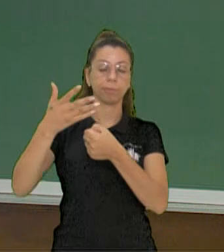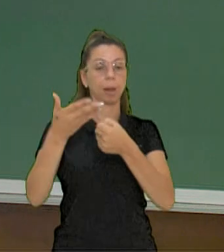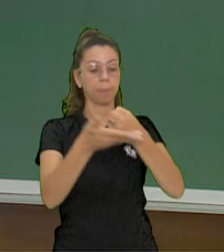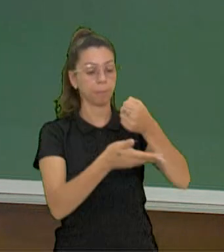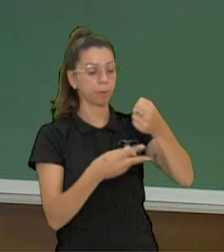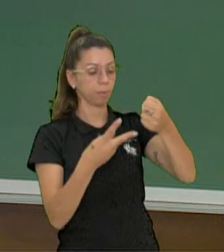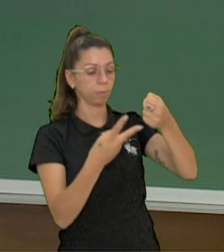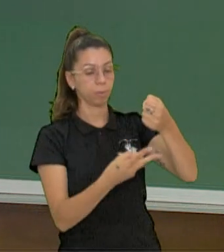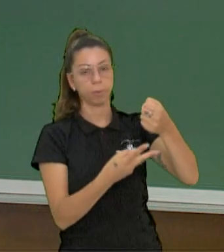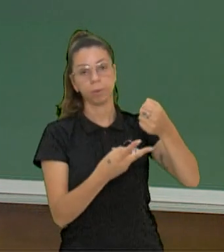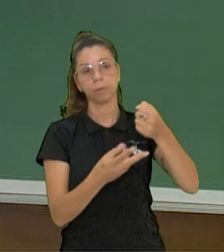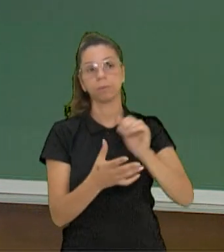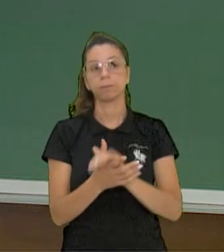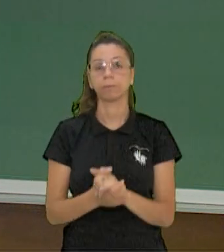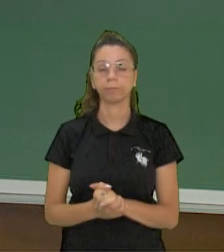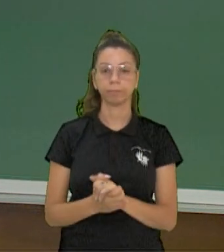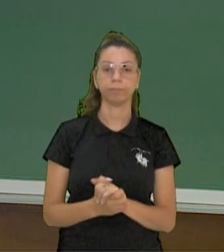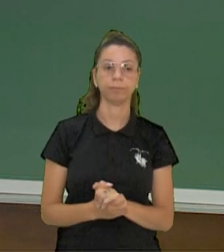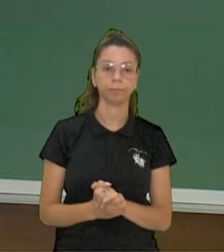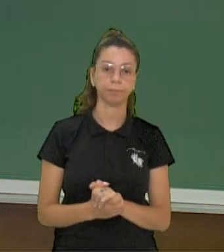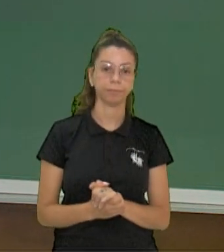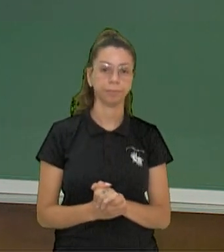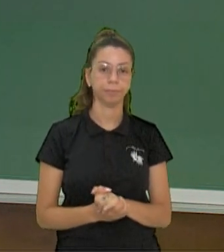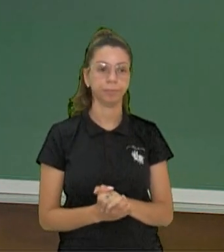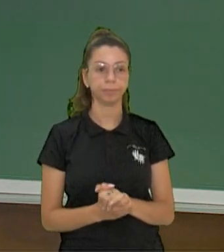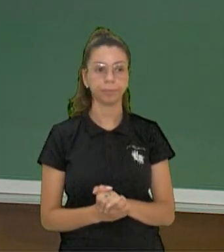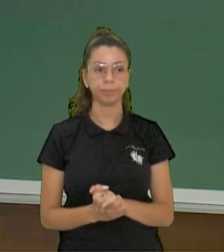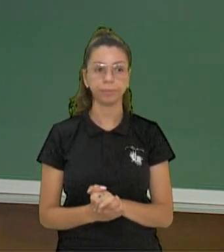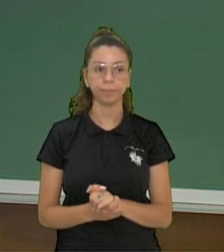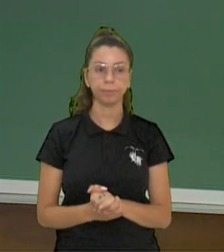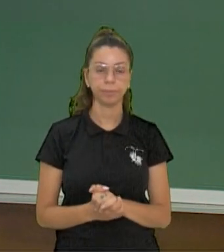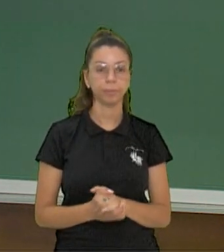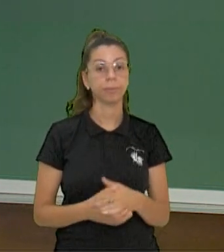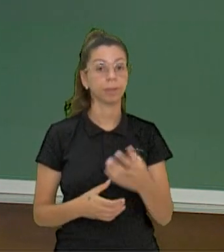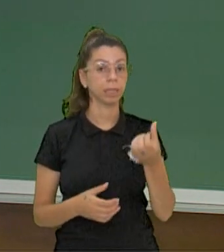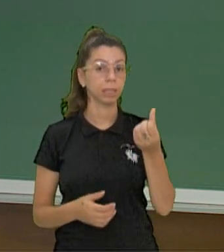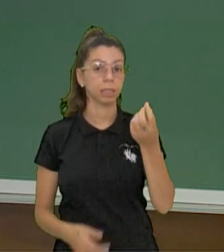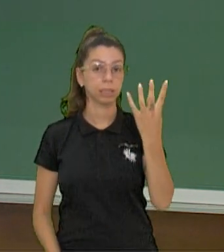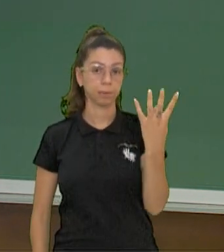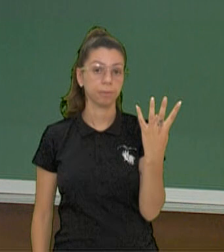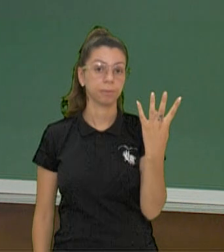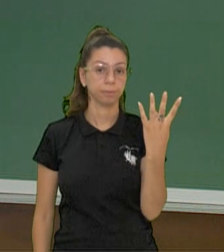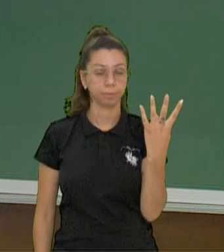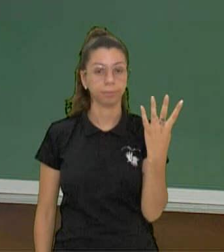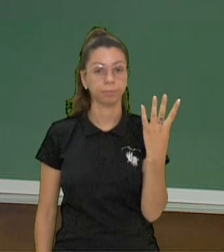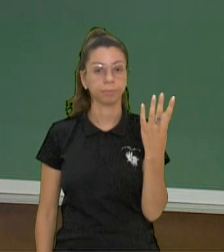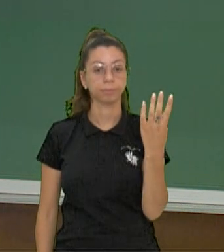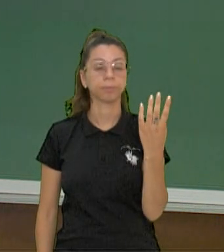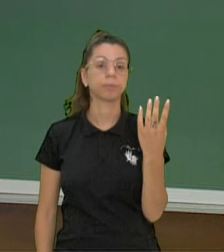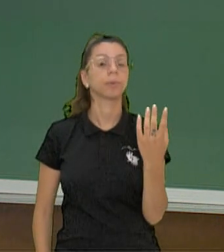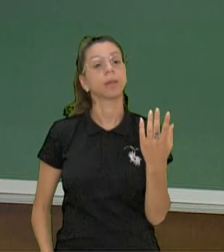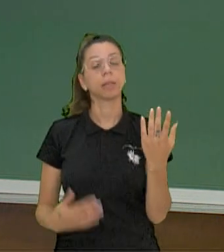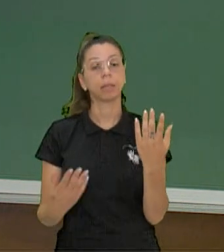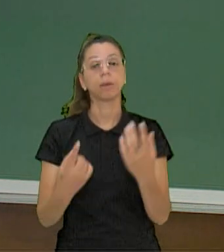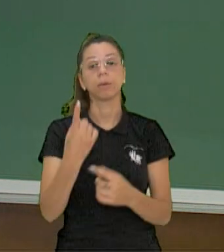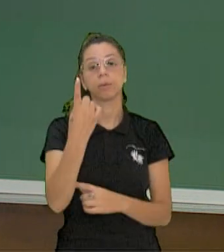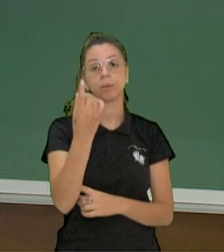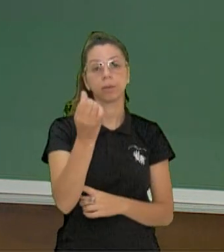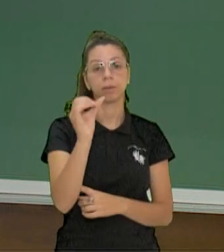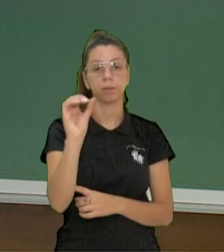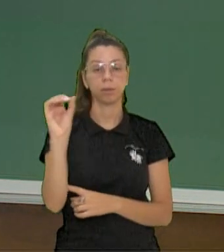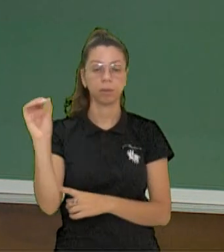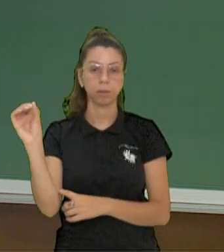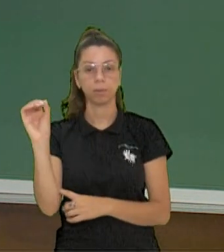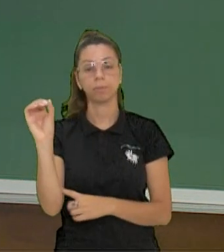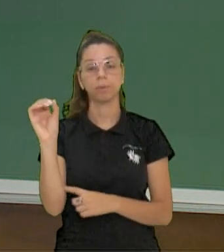2, provavelmente. Vamos olhar. E olha só, 64. 160 mil dividido por